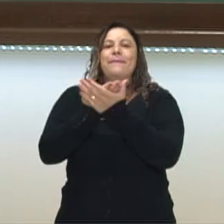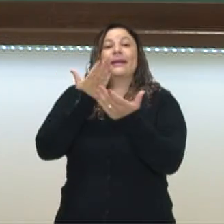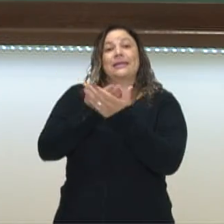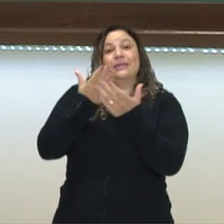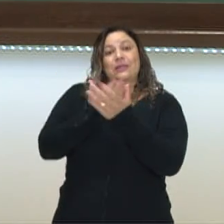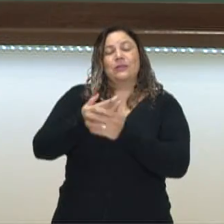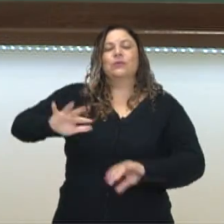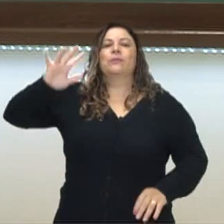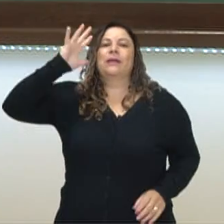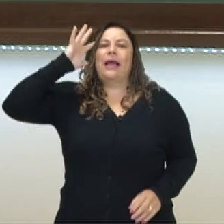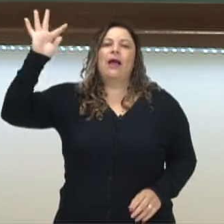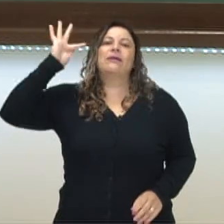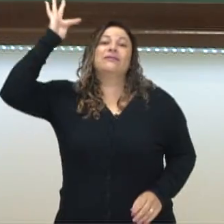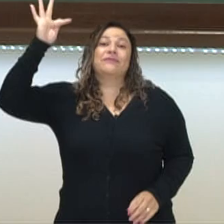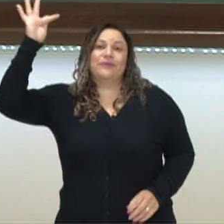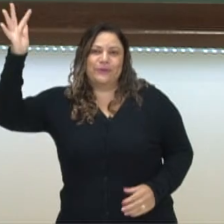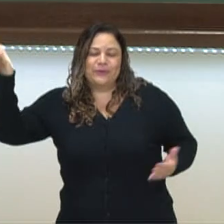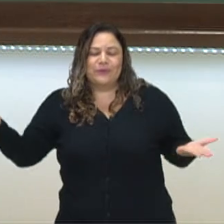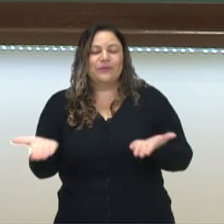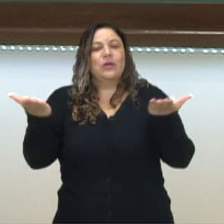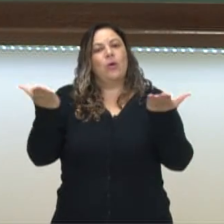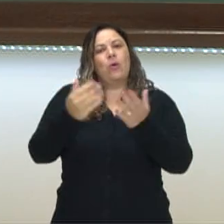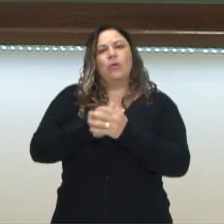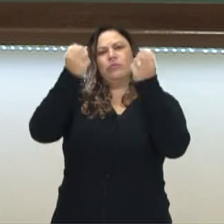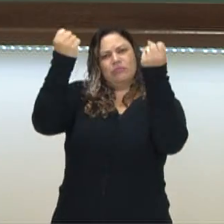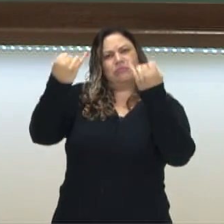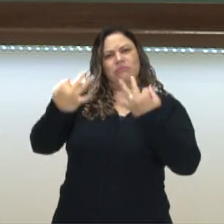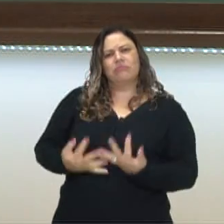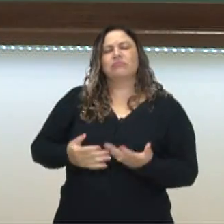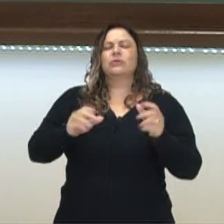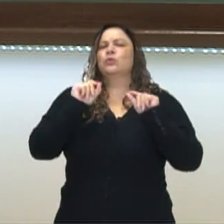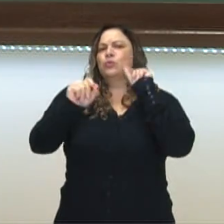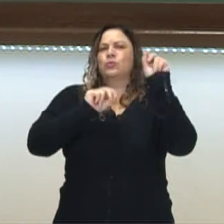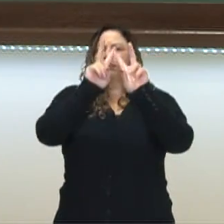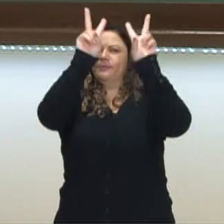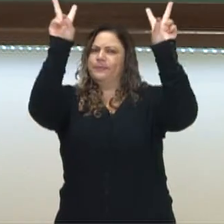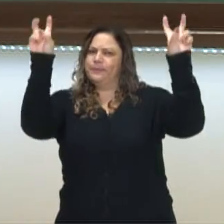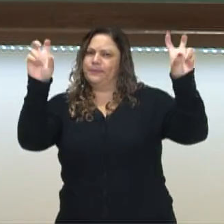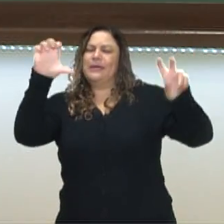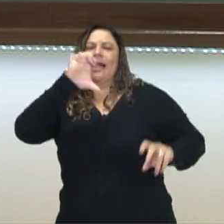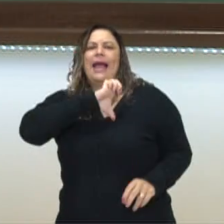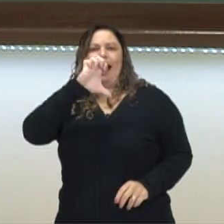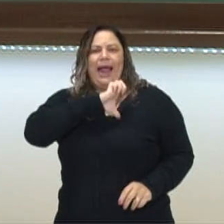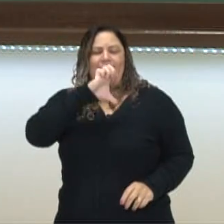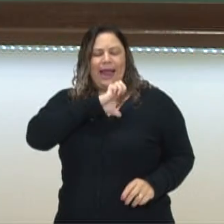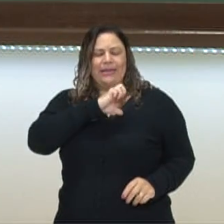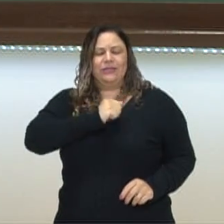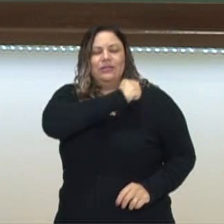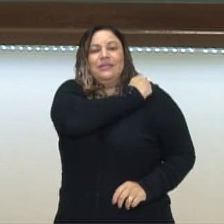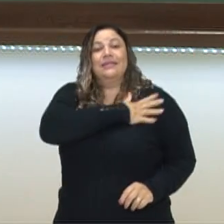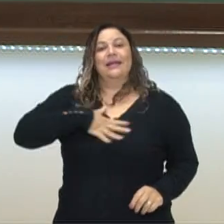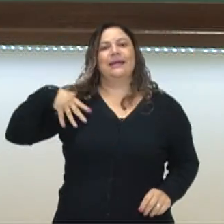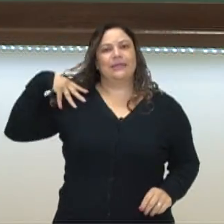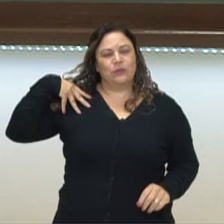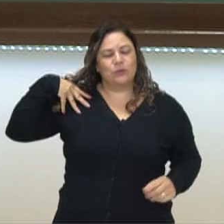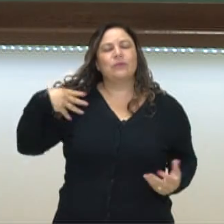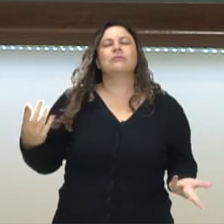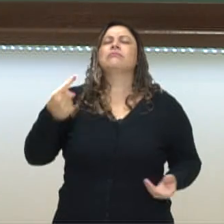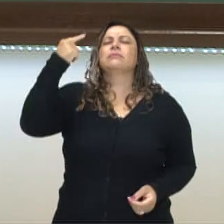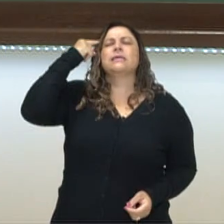aula de filosofia. Hoje vamos falar sobre a ética aristotélica, pensar alguns